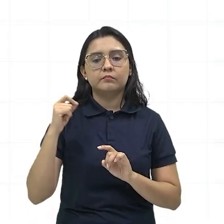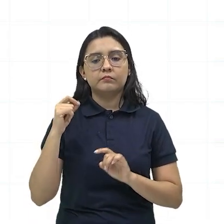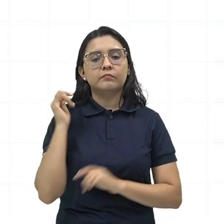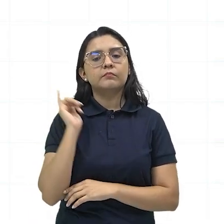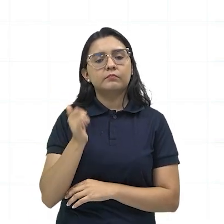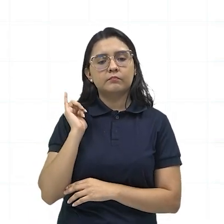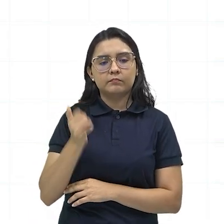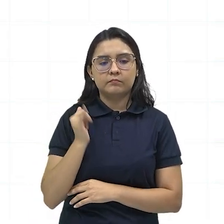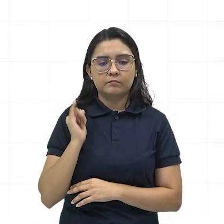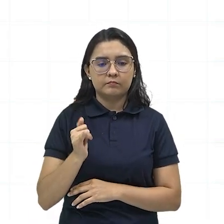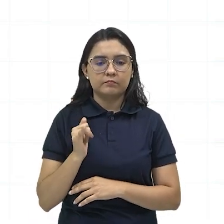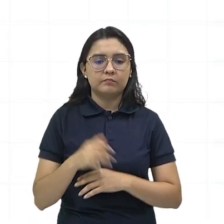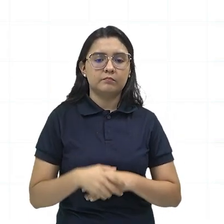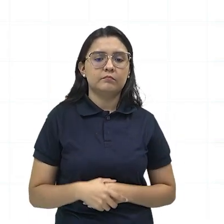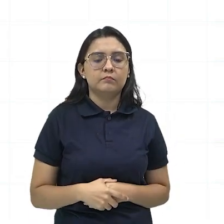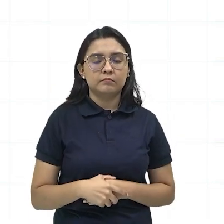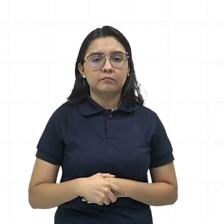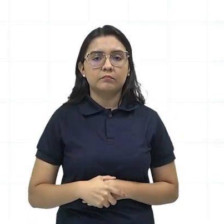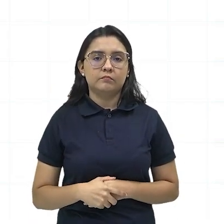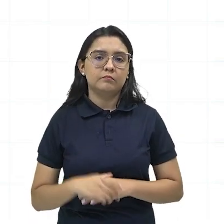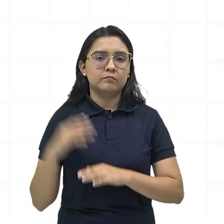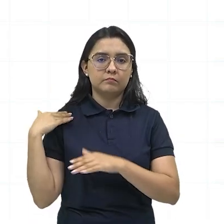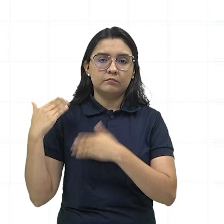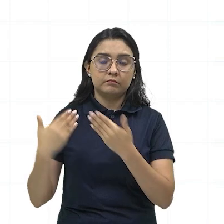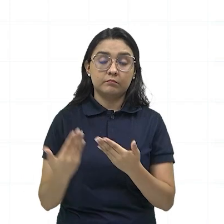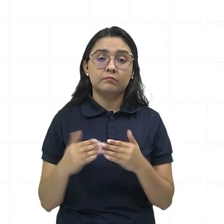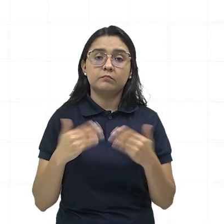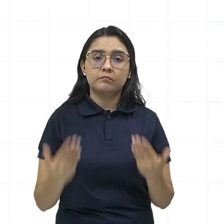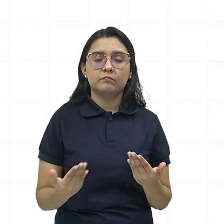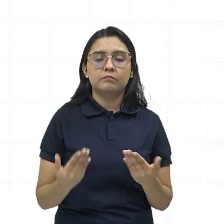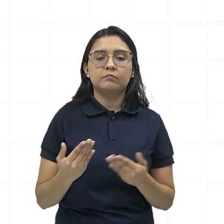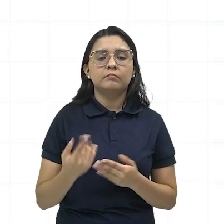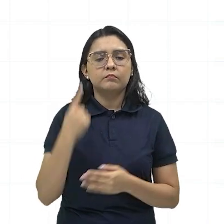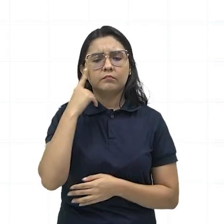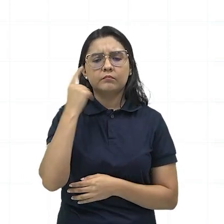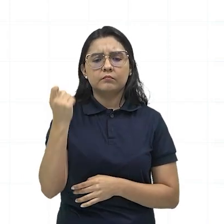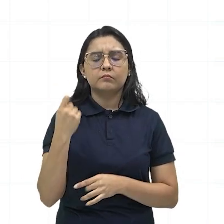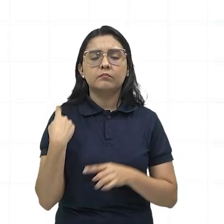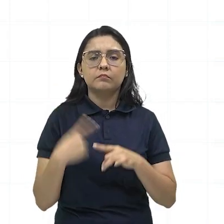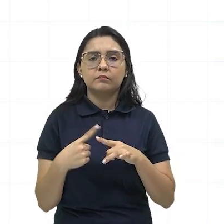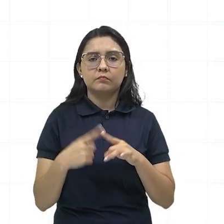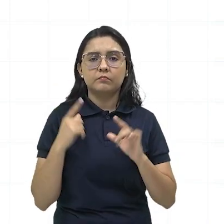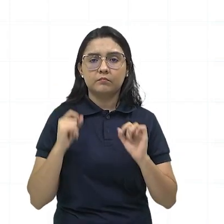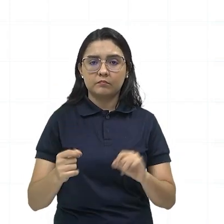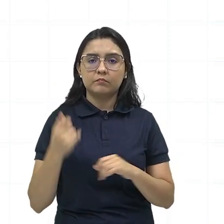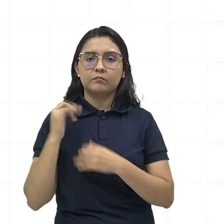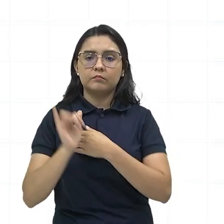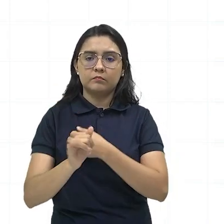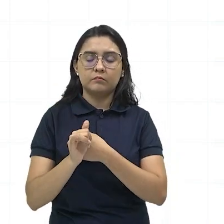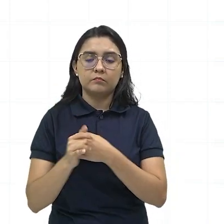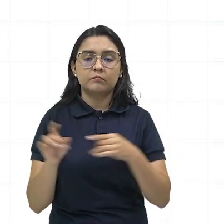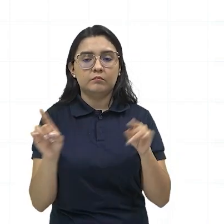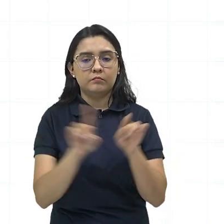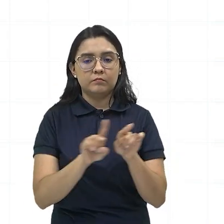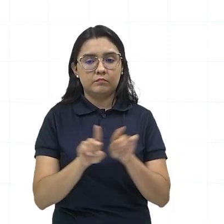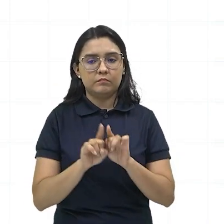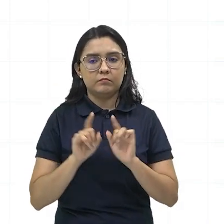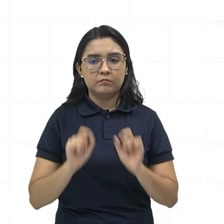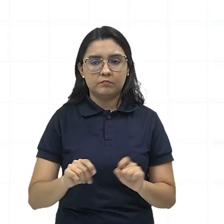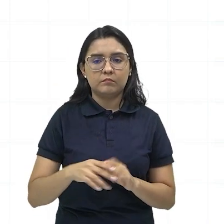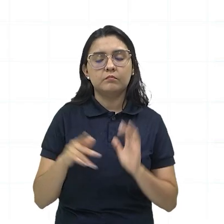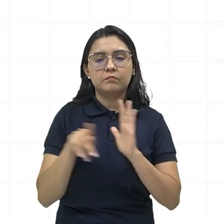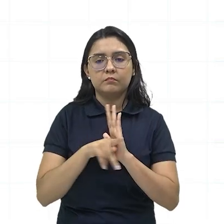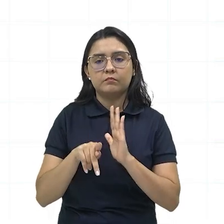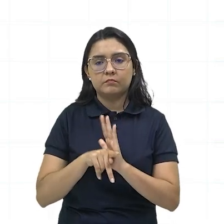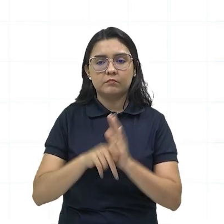mais viva que o tempo guardou. É interessante essa ideia do tempo, porque crônica tem essa mesma raiz também, de certa forma, lá do grego,